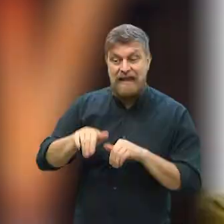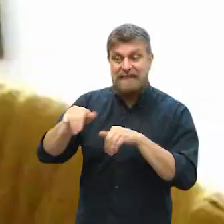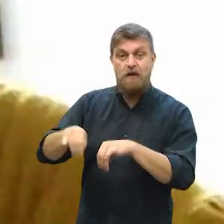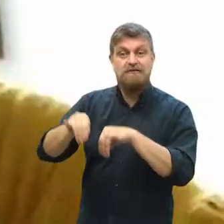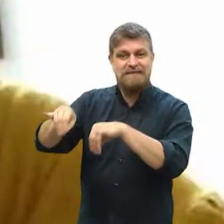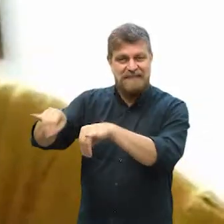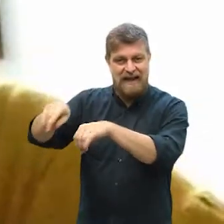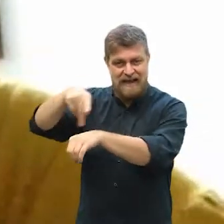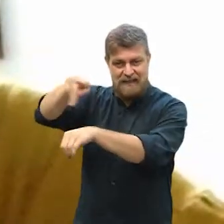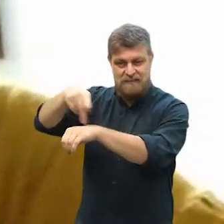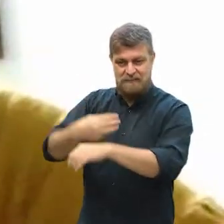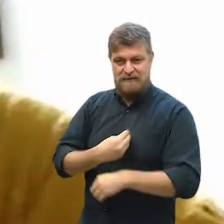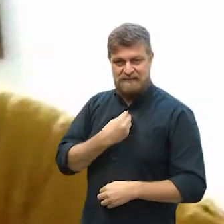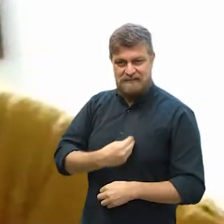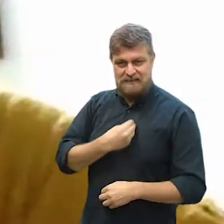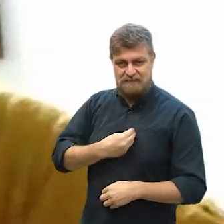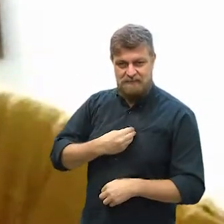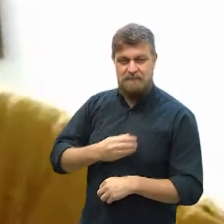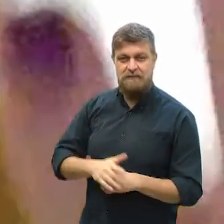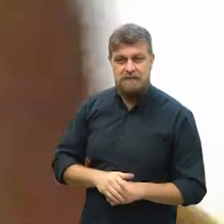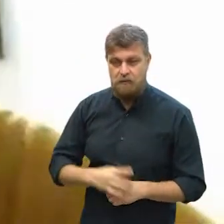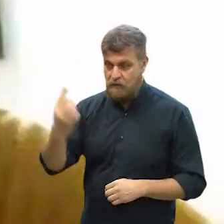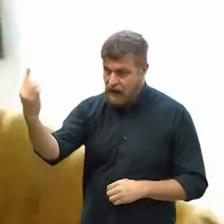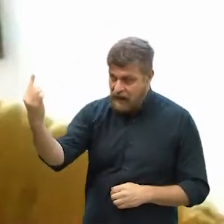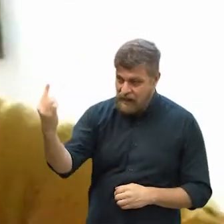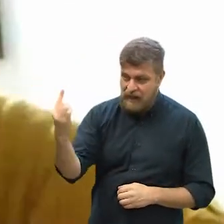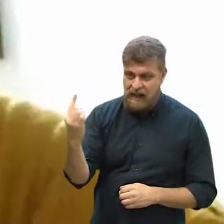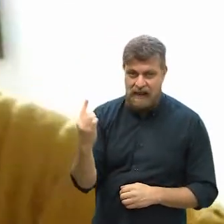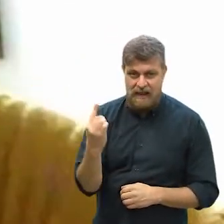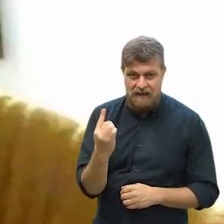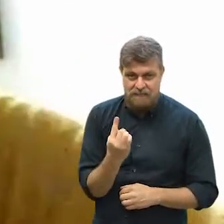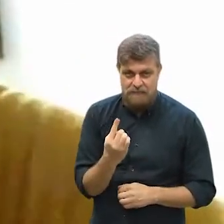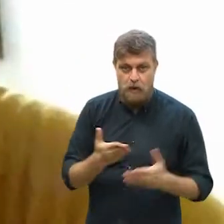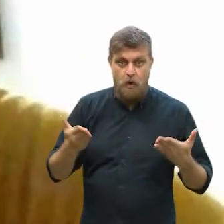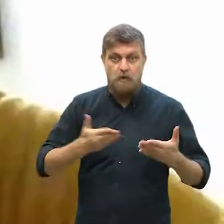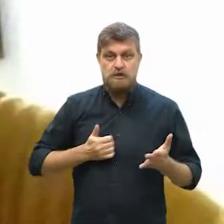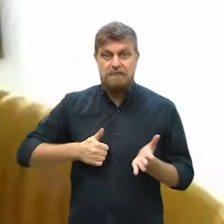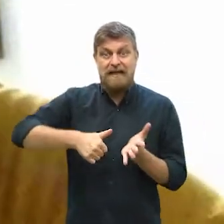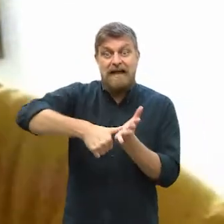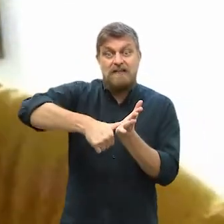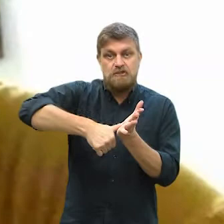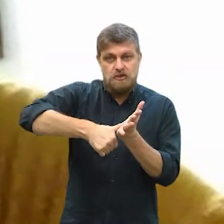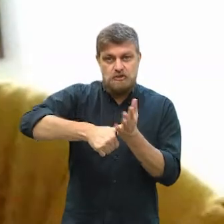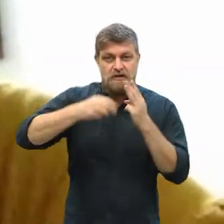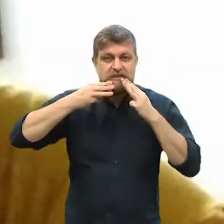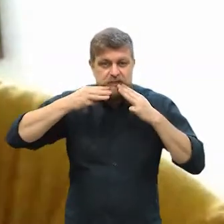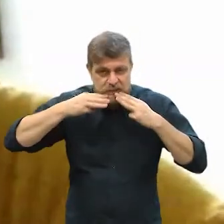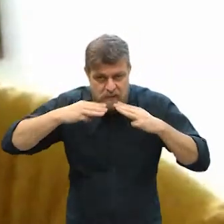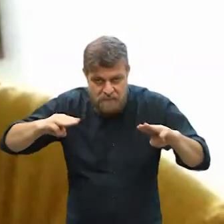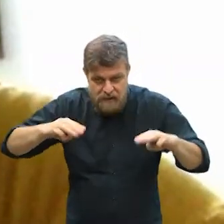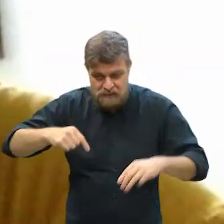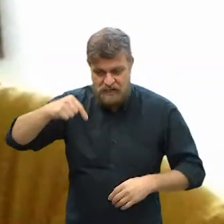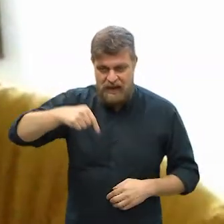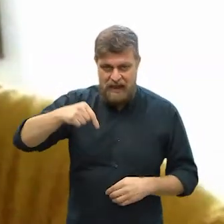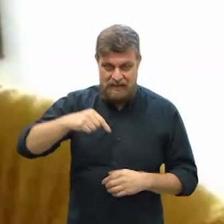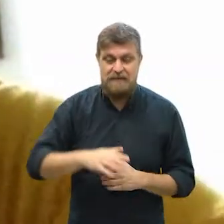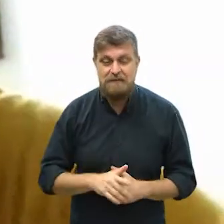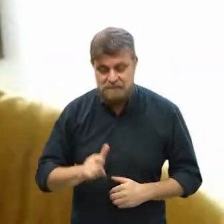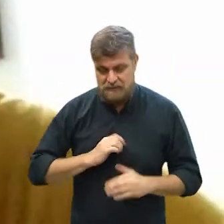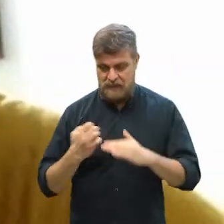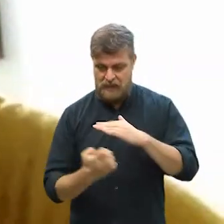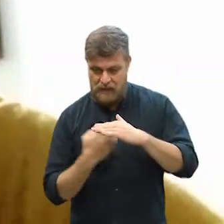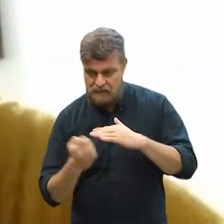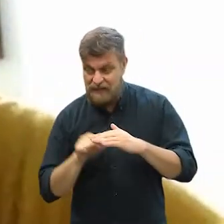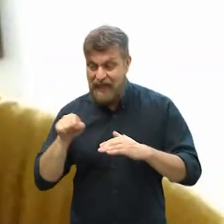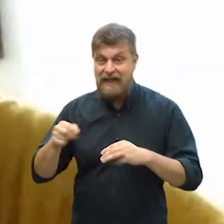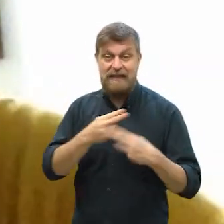Austrália, né, então a Brau veio para gerar esse projeto de marketing, hoje ela é minha sócia e head de marketing aqui da Bidan, cuida toda a nossa